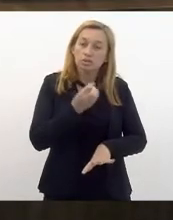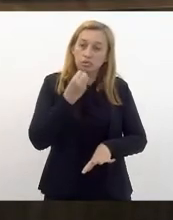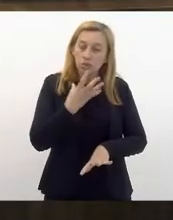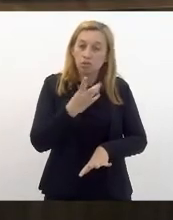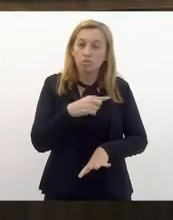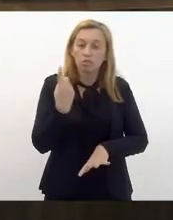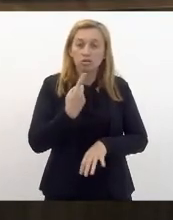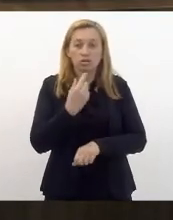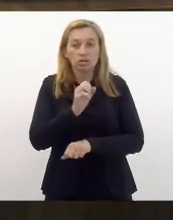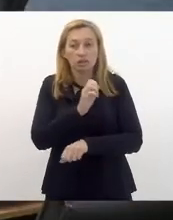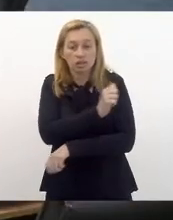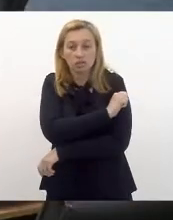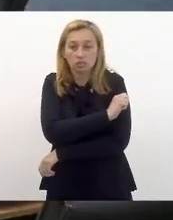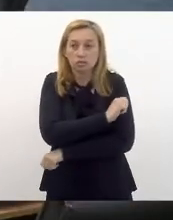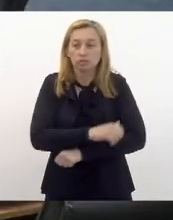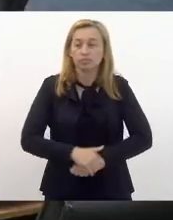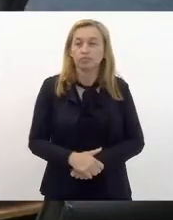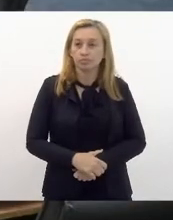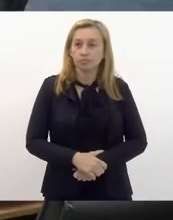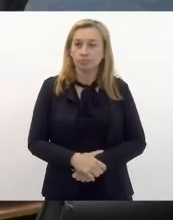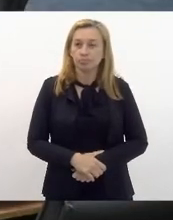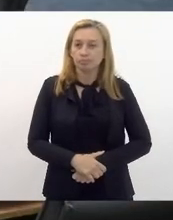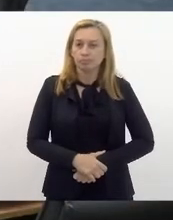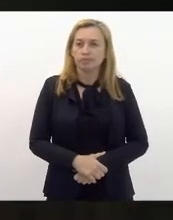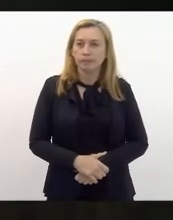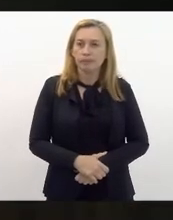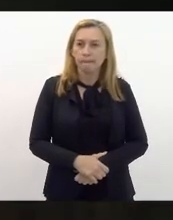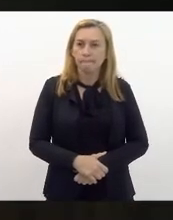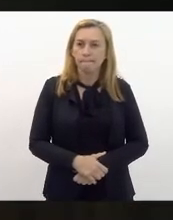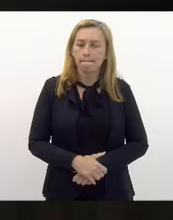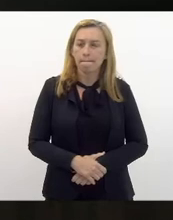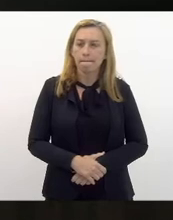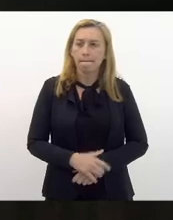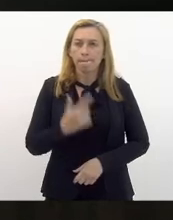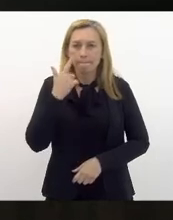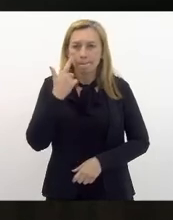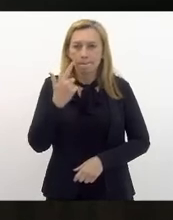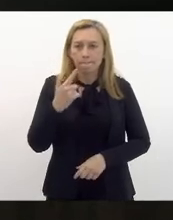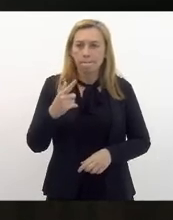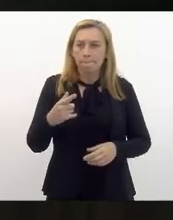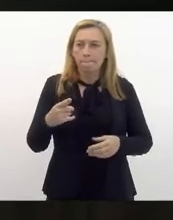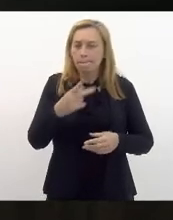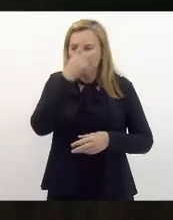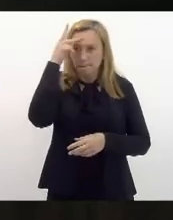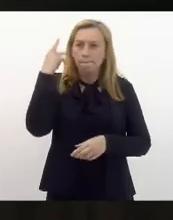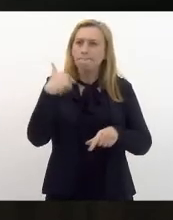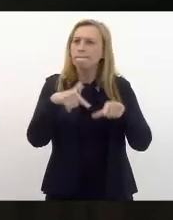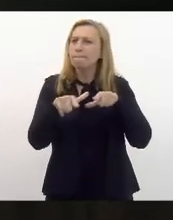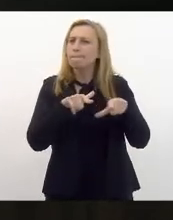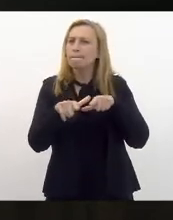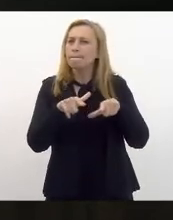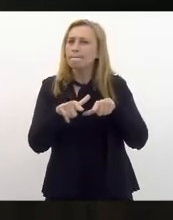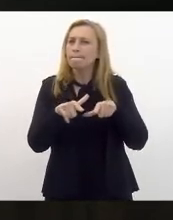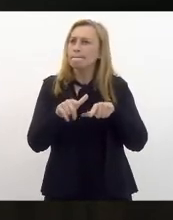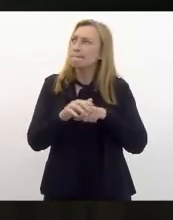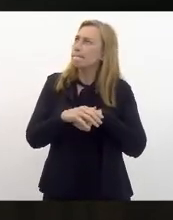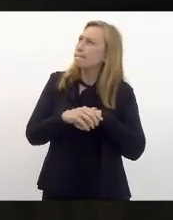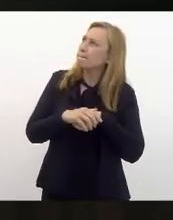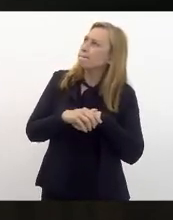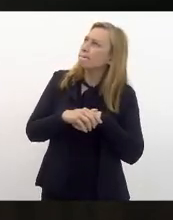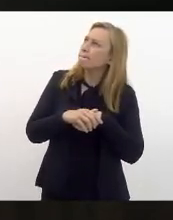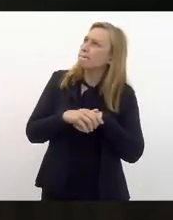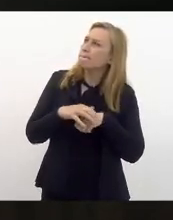por os nossos estudantes e nós temos a presença aqui de trabalhadores mas a